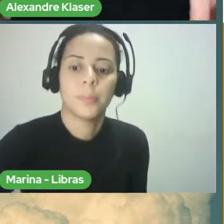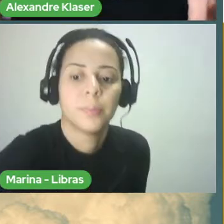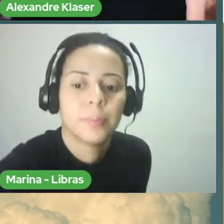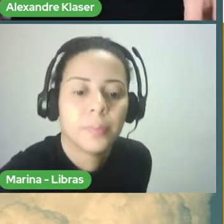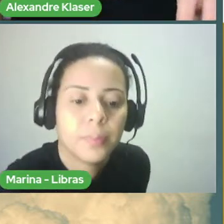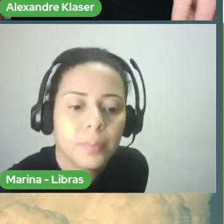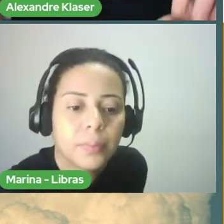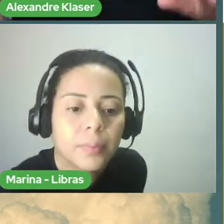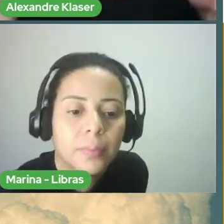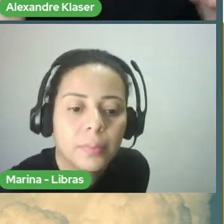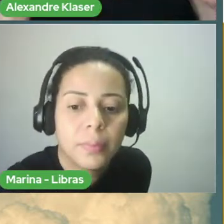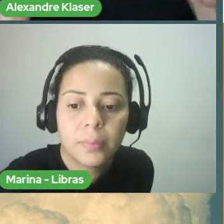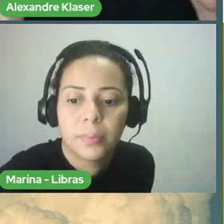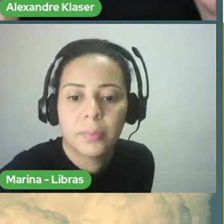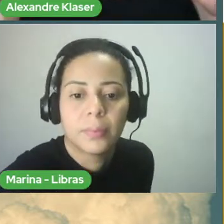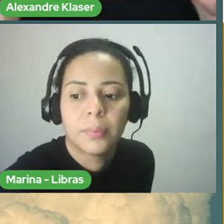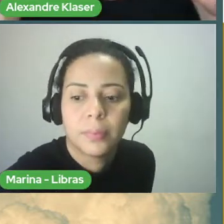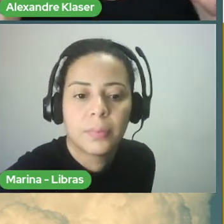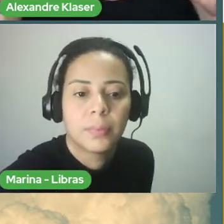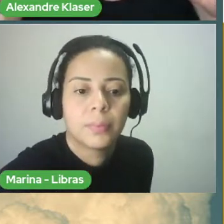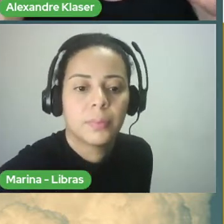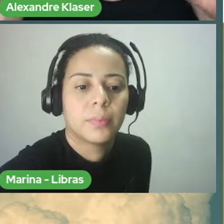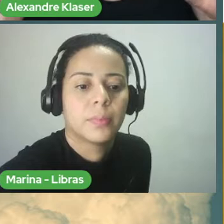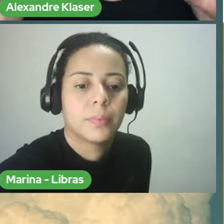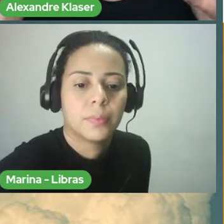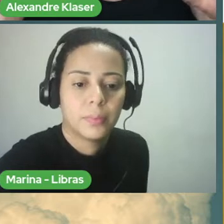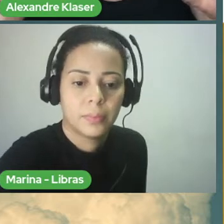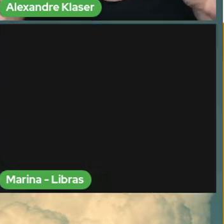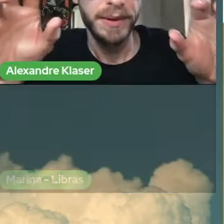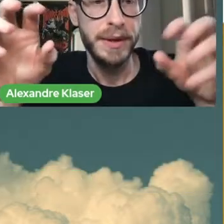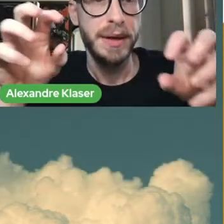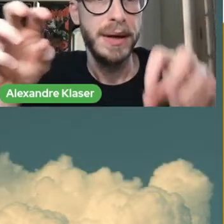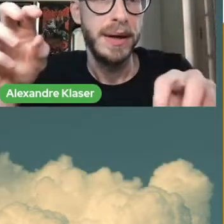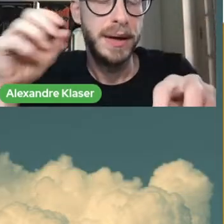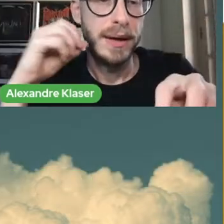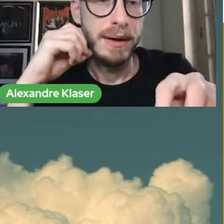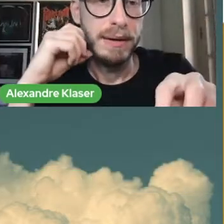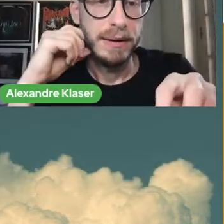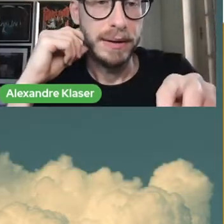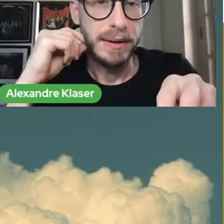árvore de decisão que nos leva de uma visão de produto em alto nível